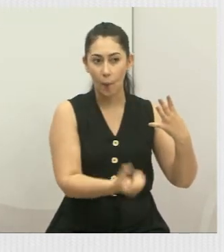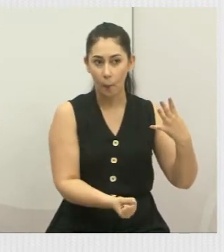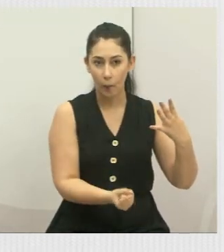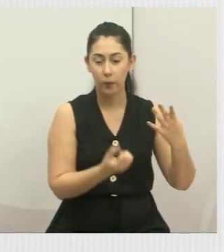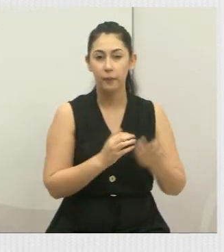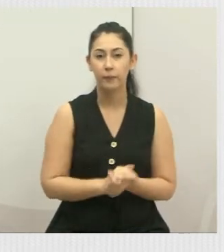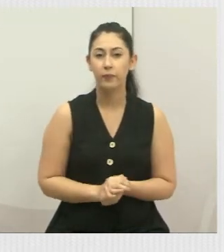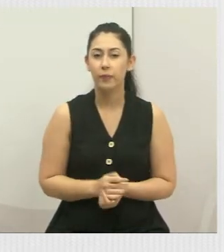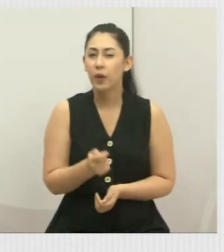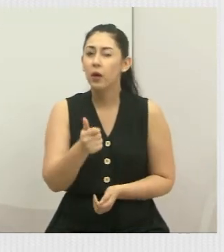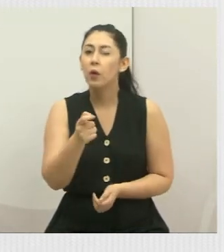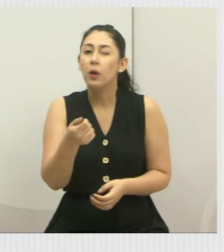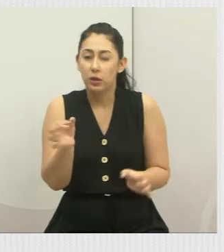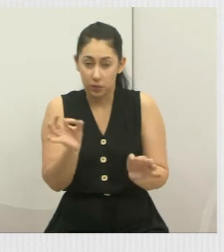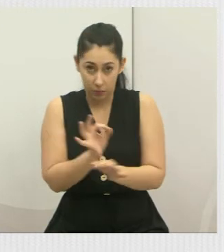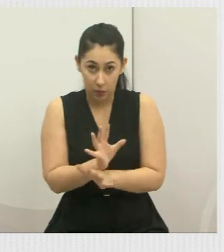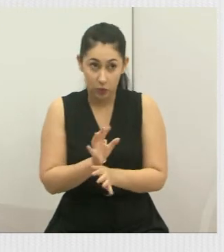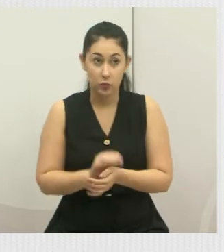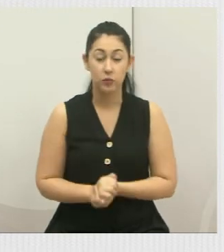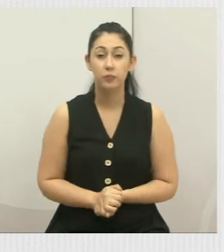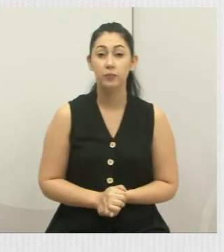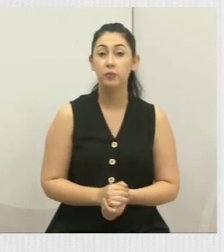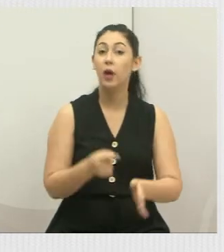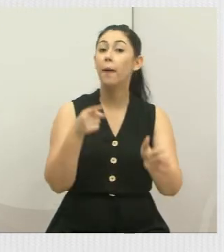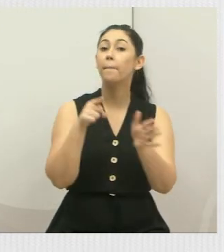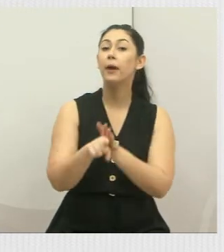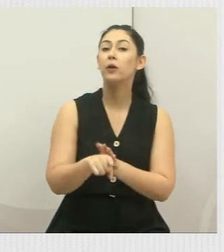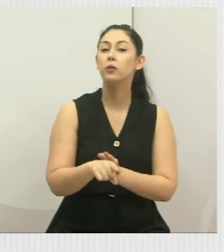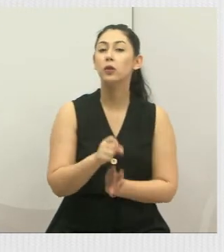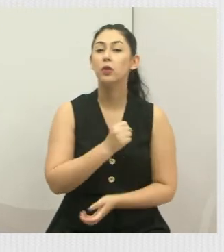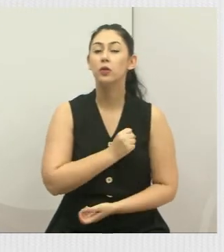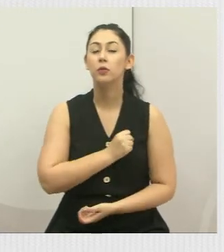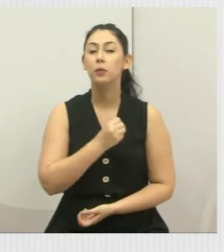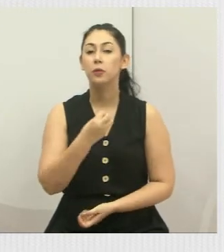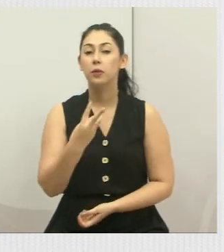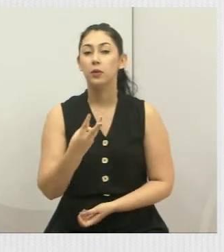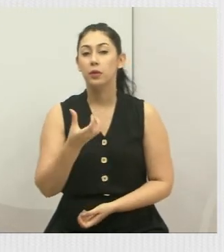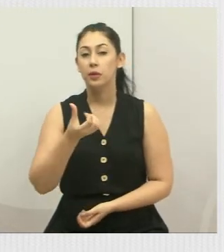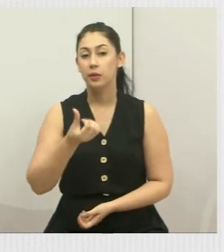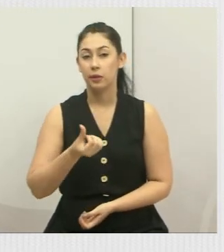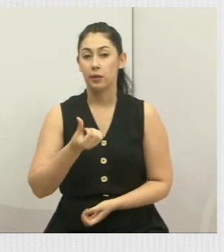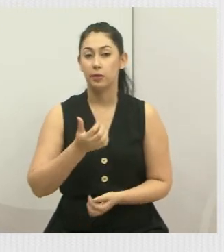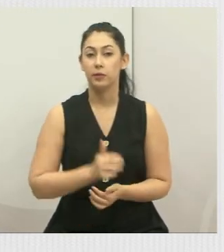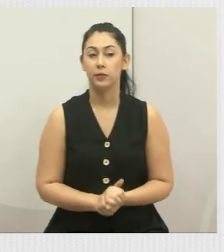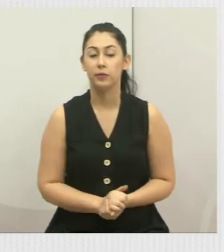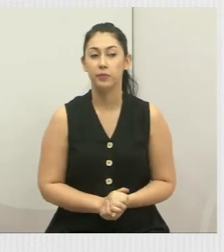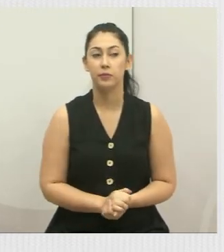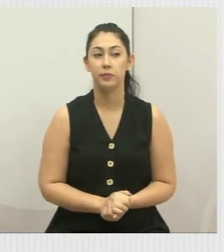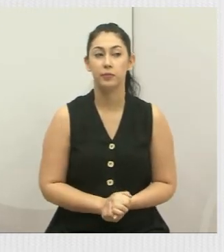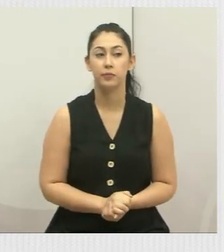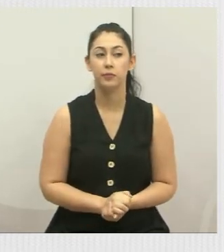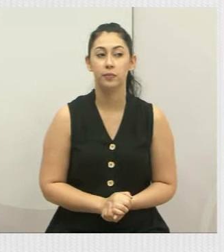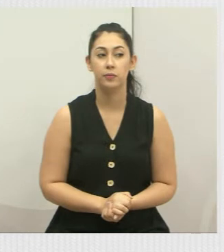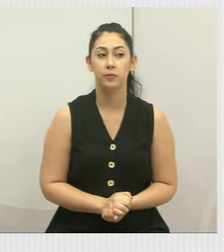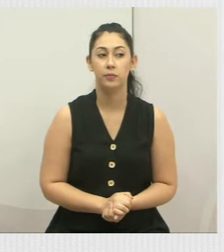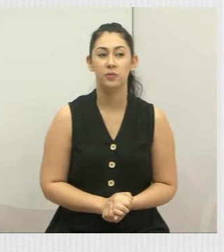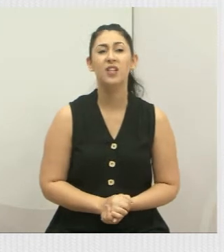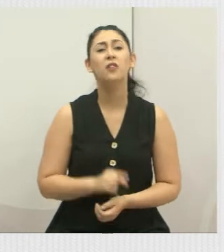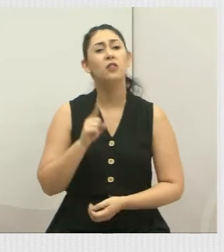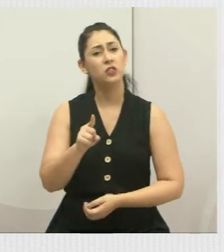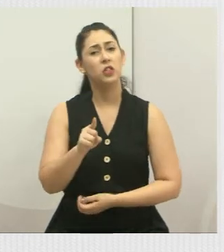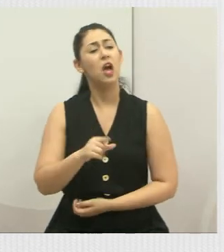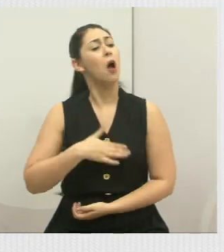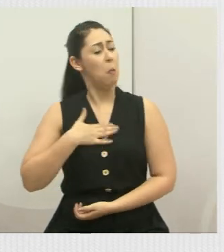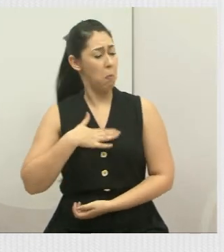estamos quase terminando. A pergunta número 36. Qual é o seu índice de